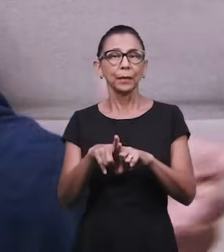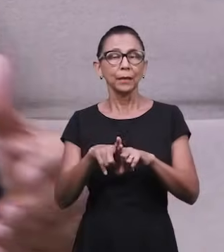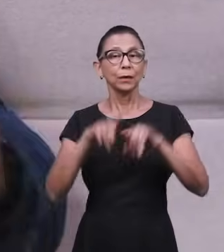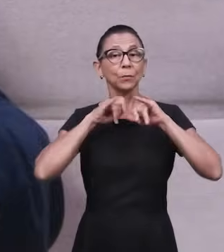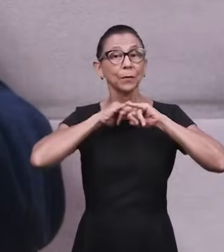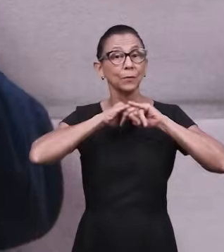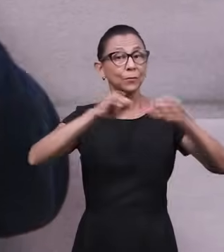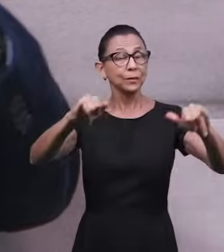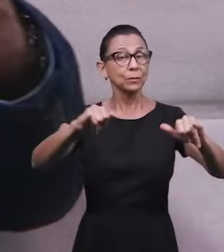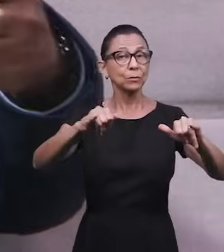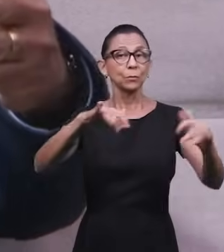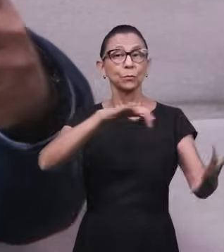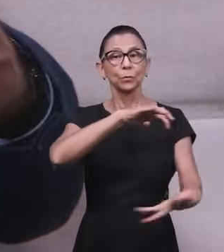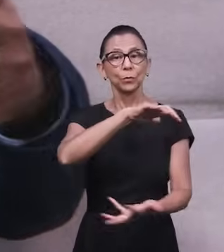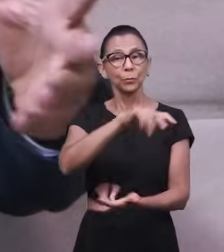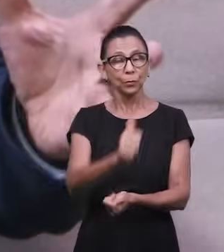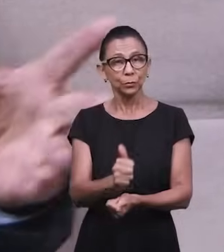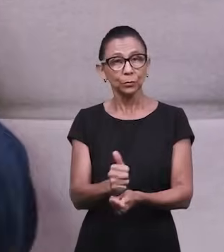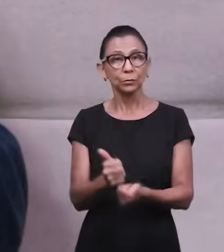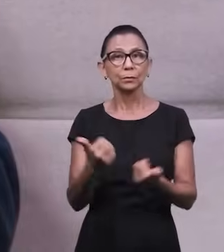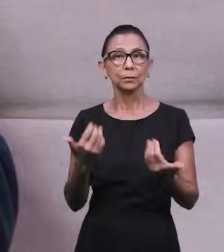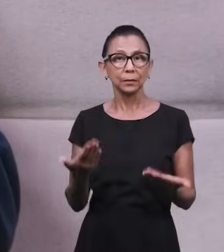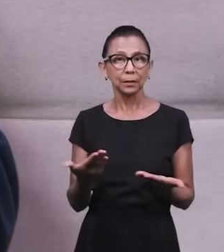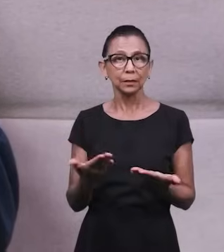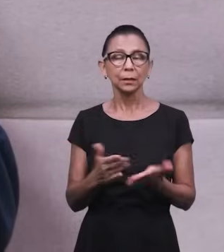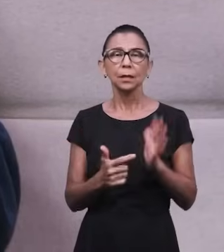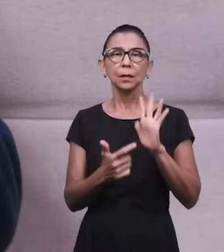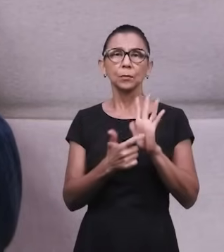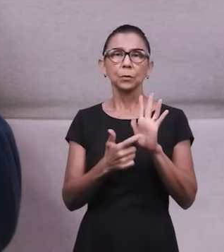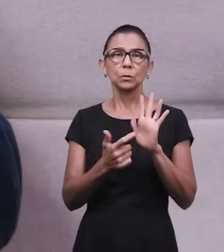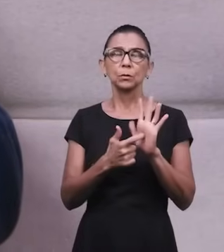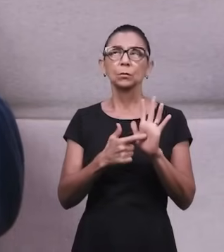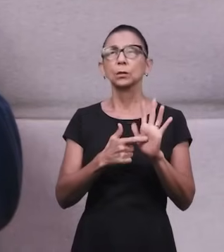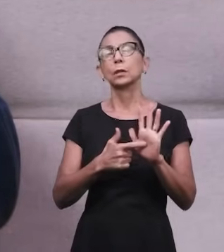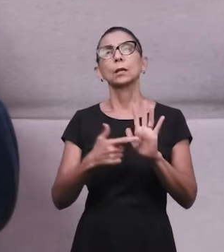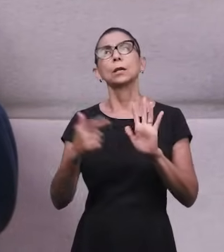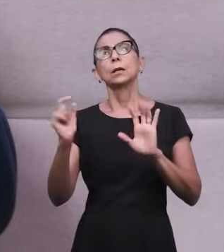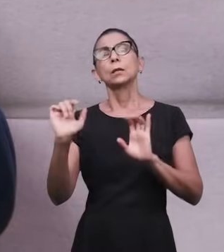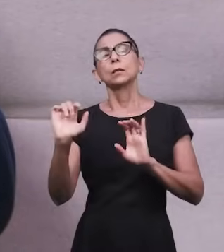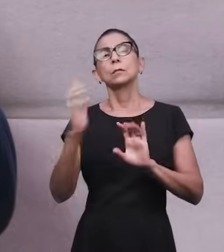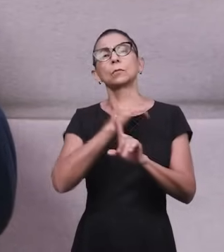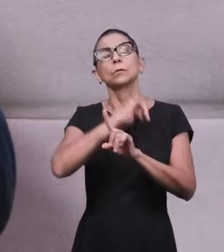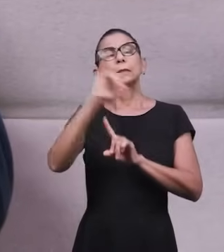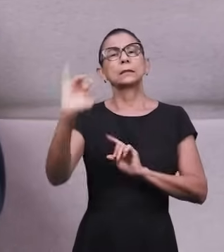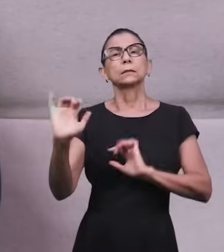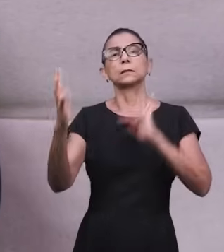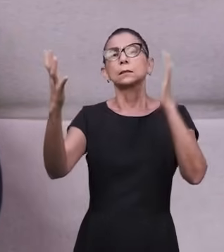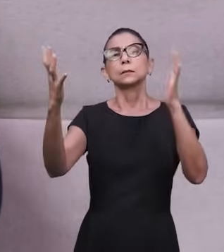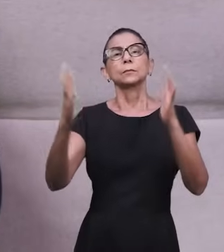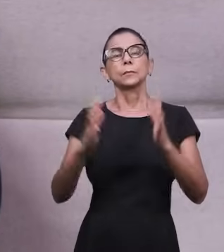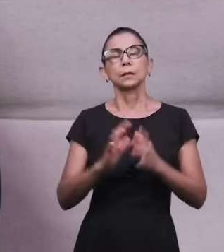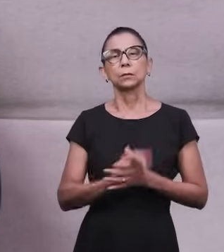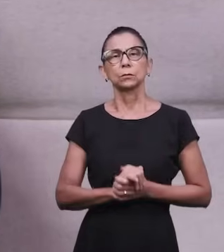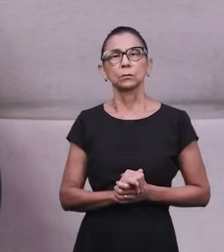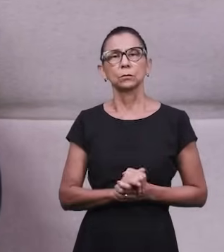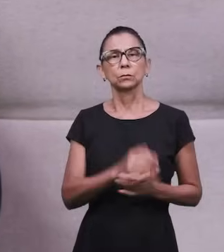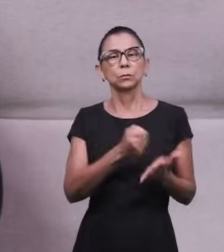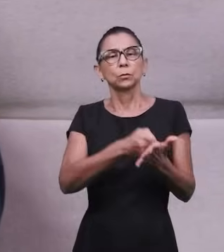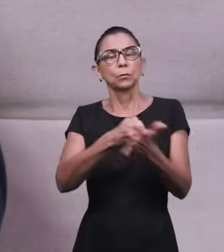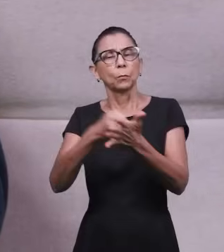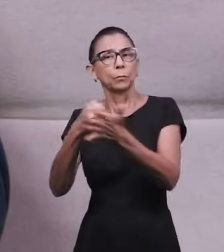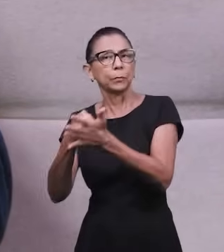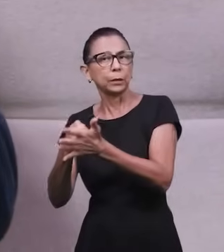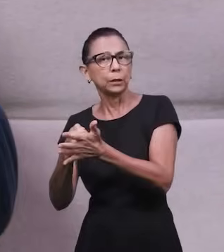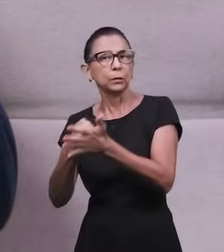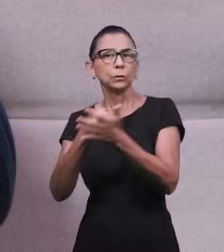divulgada, as profecias, os marcadores proféticos no mundo inteiro. Há de se destacar a posição, como